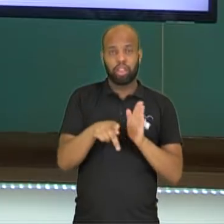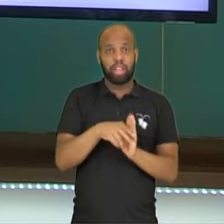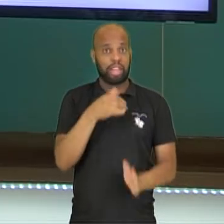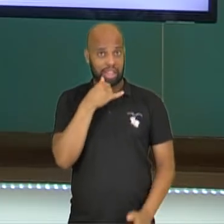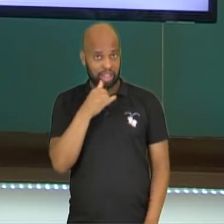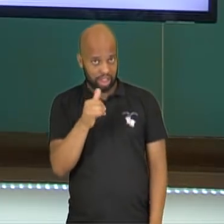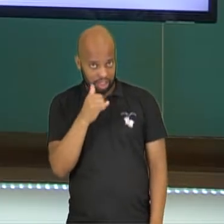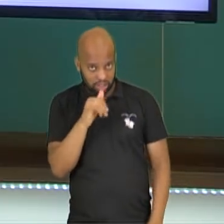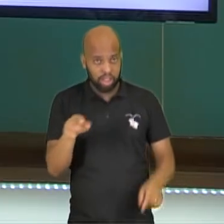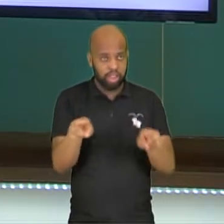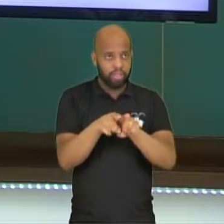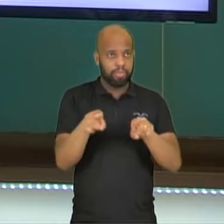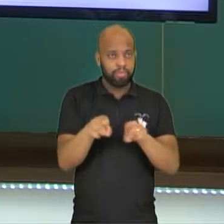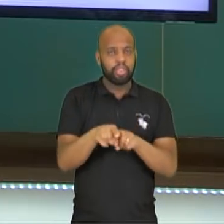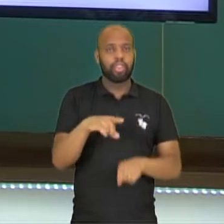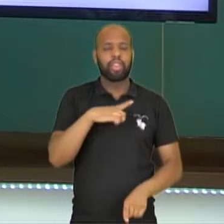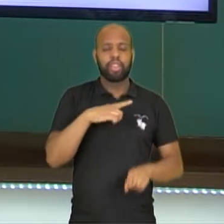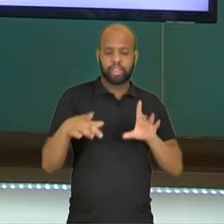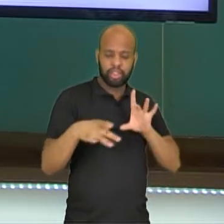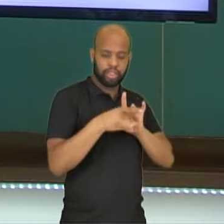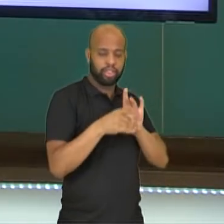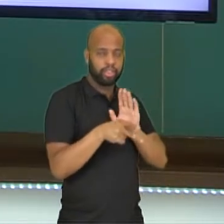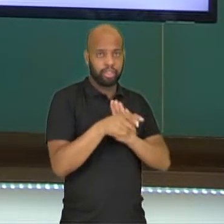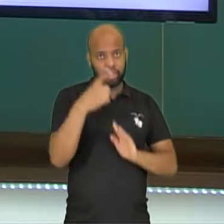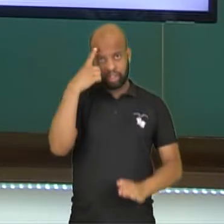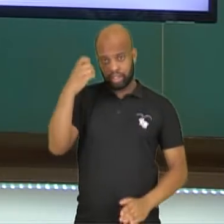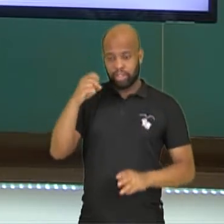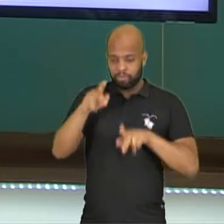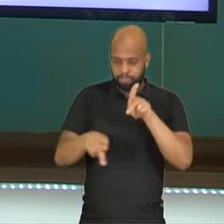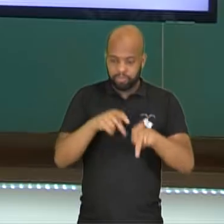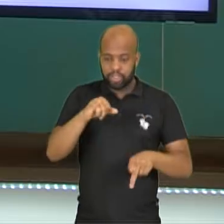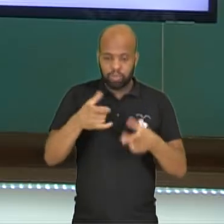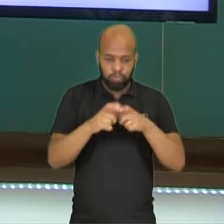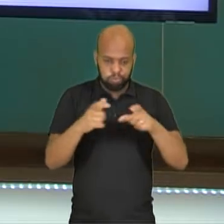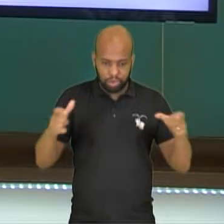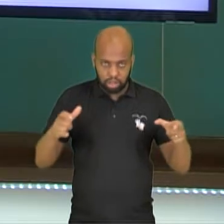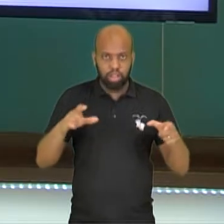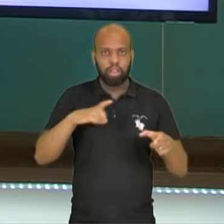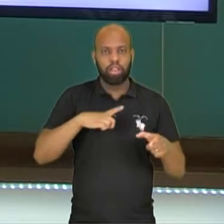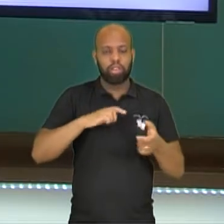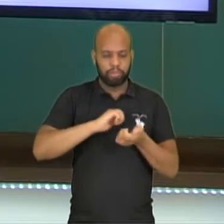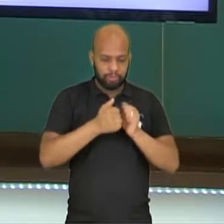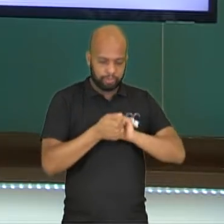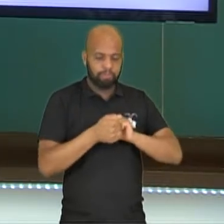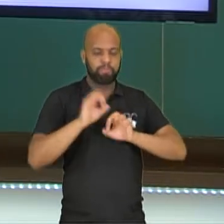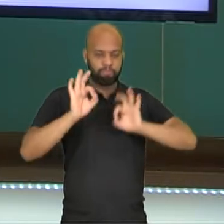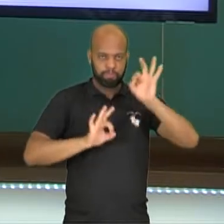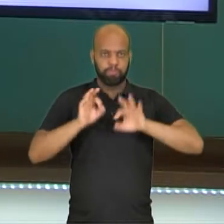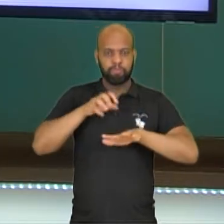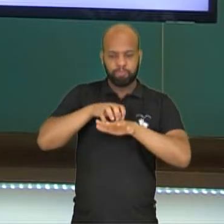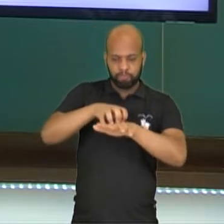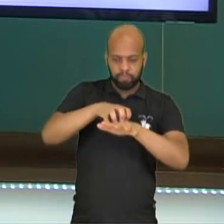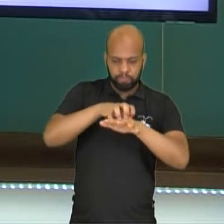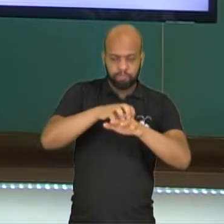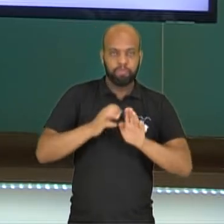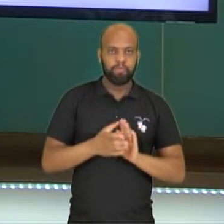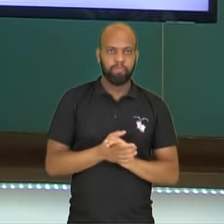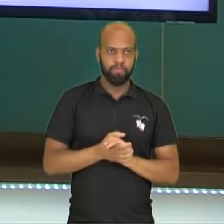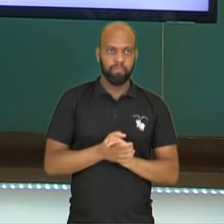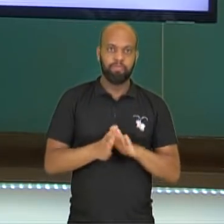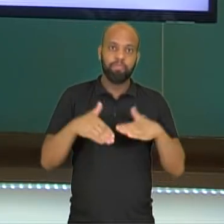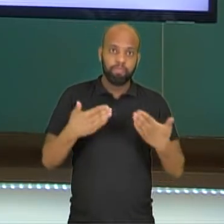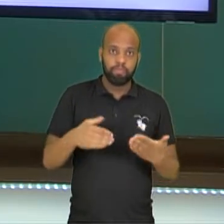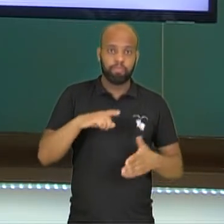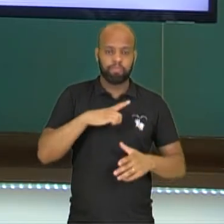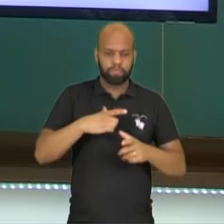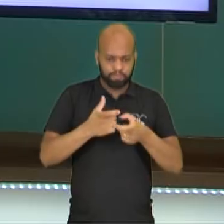energia e também ligado basicamente com a ideia da população, ou seja, o crescimento populacional. Traduzindo, meus queridos, com